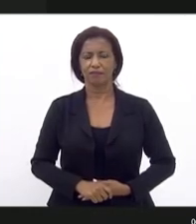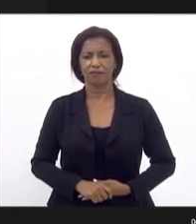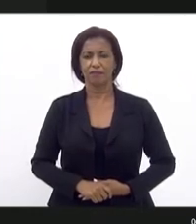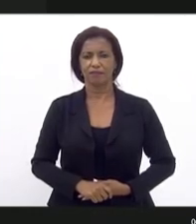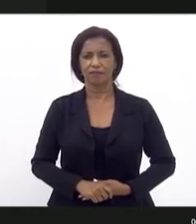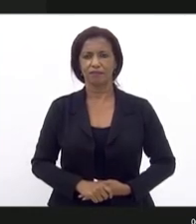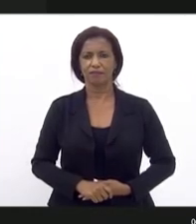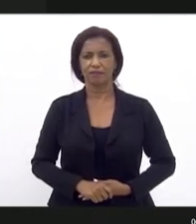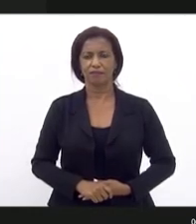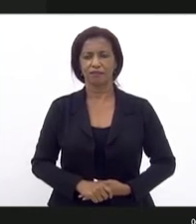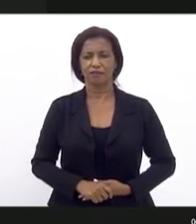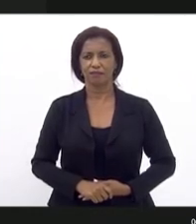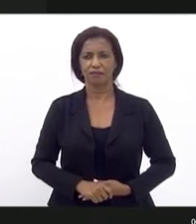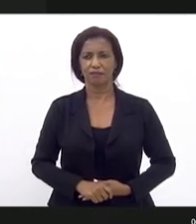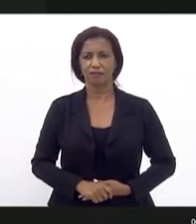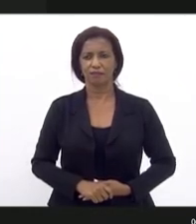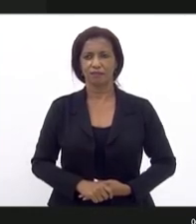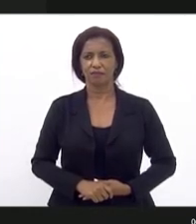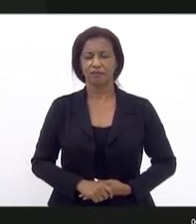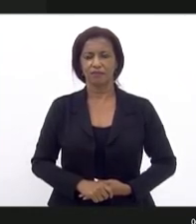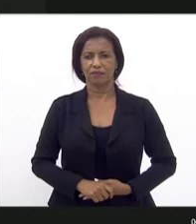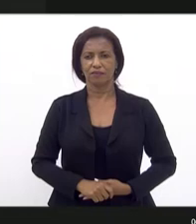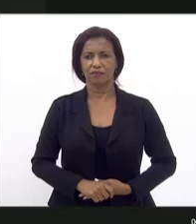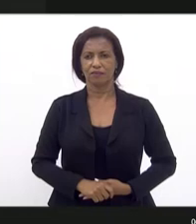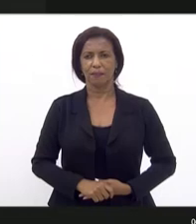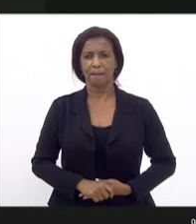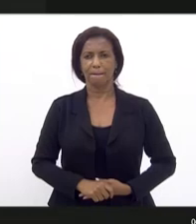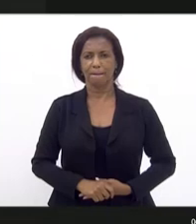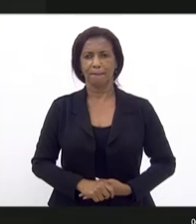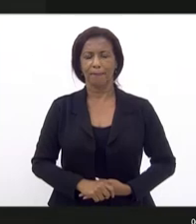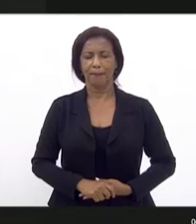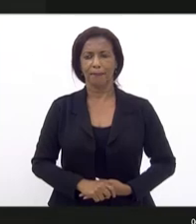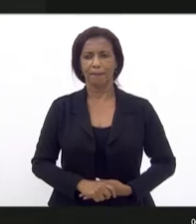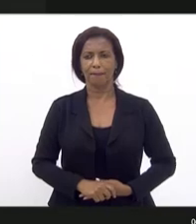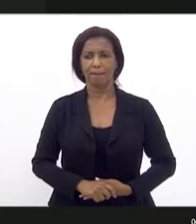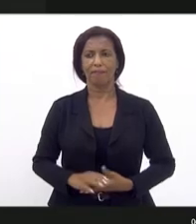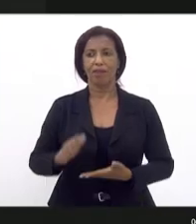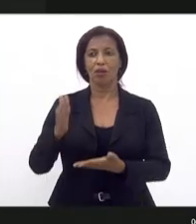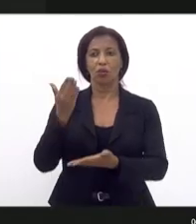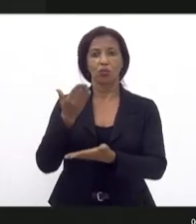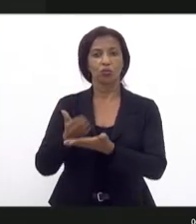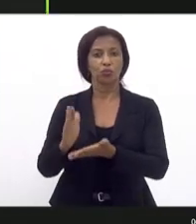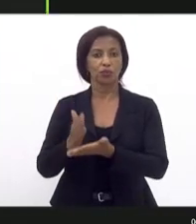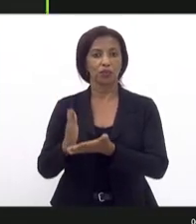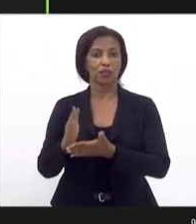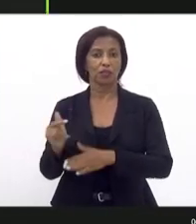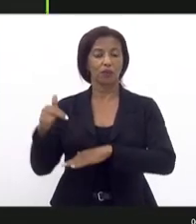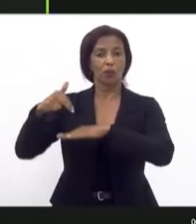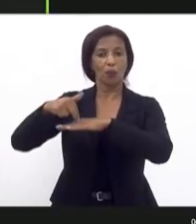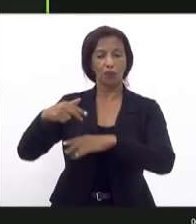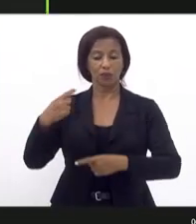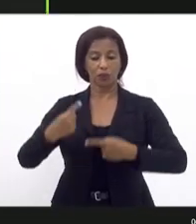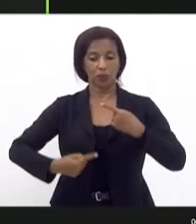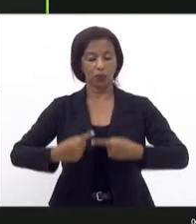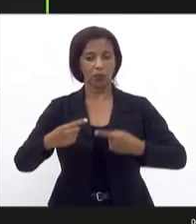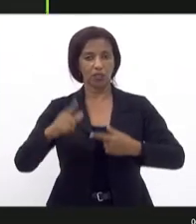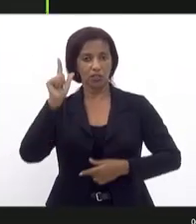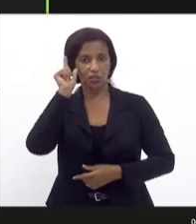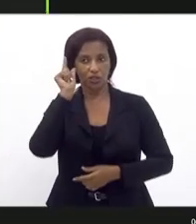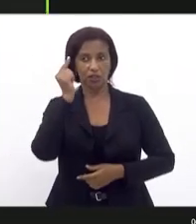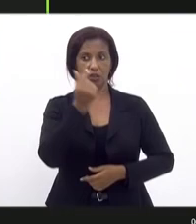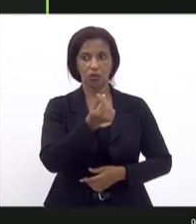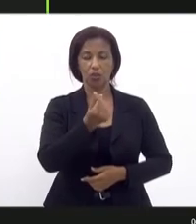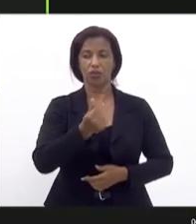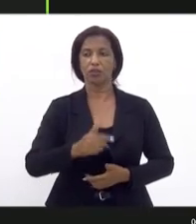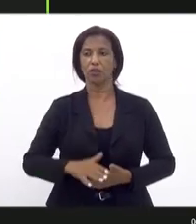O som prejudicou, Eduardo. Tem que jogar mais pesado mesmo. Né? Isso não tem nada a ver com posição política, ideológica. Está me ouvindo? Está me